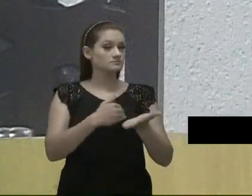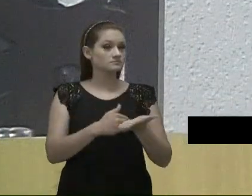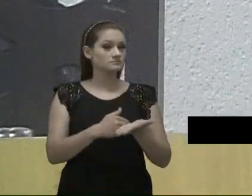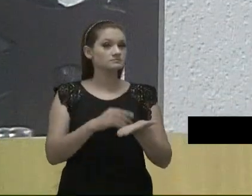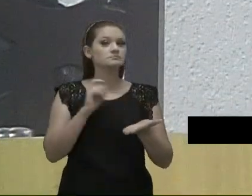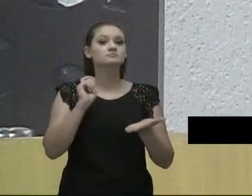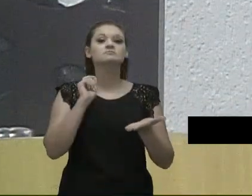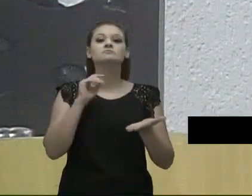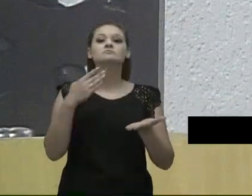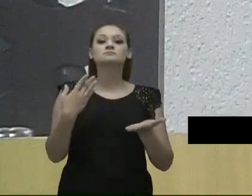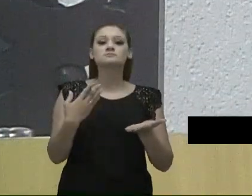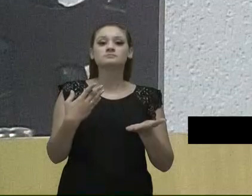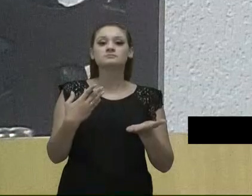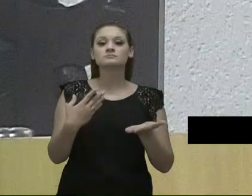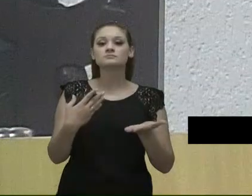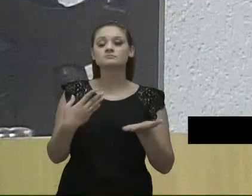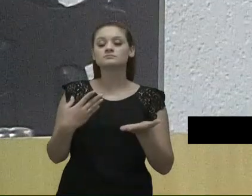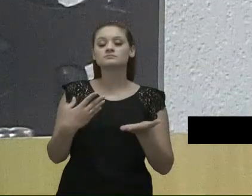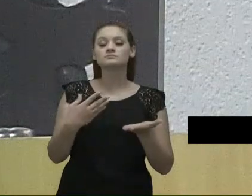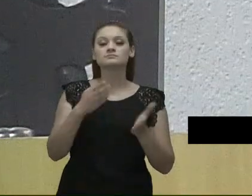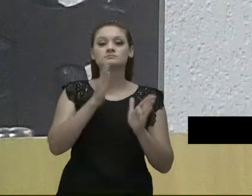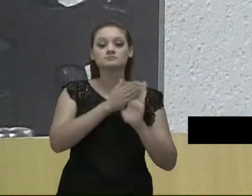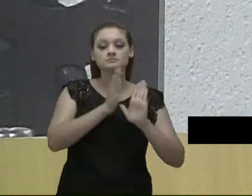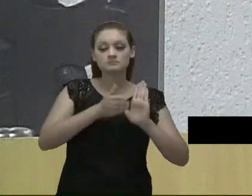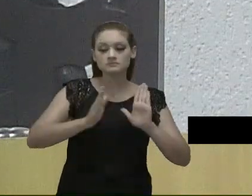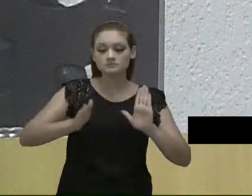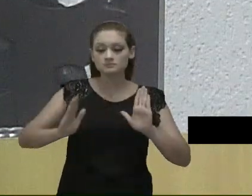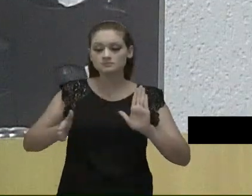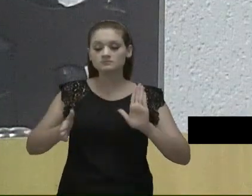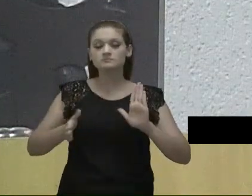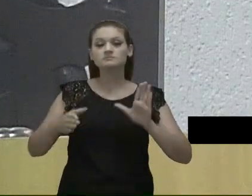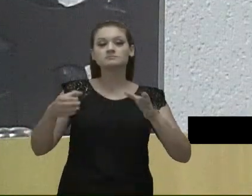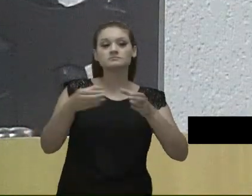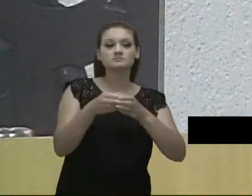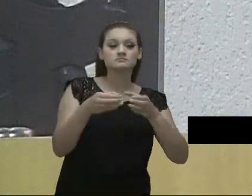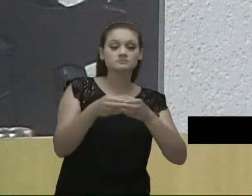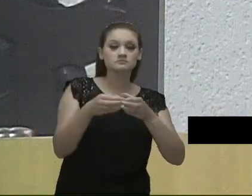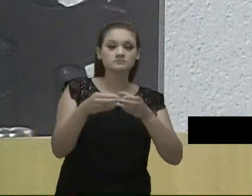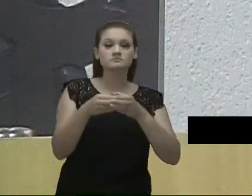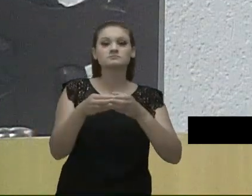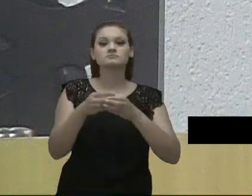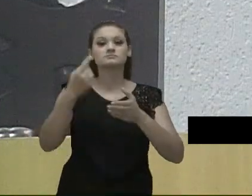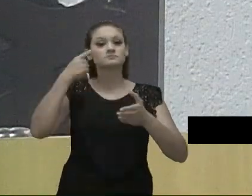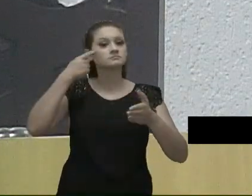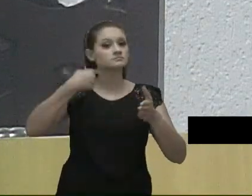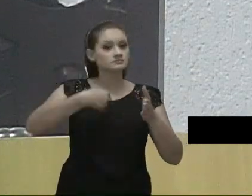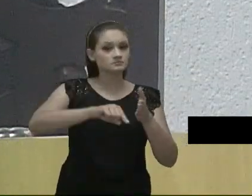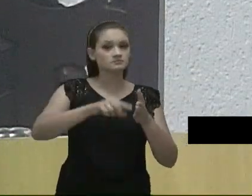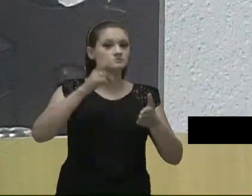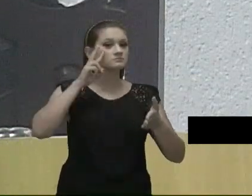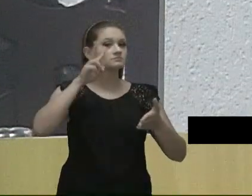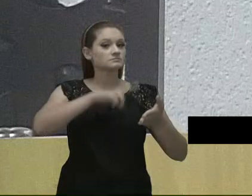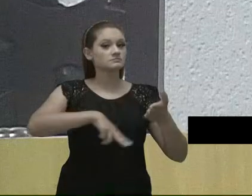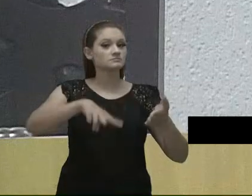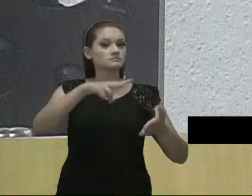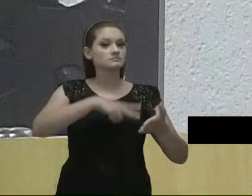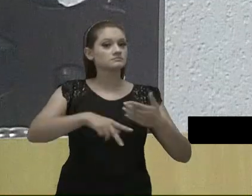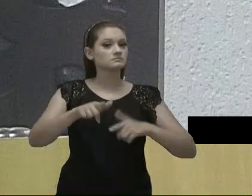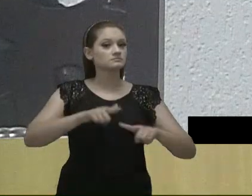Qual a periodicidade que a comissão passa pela unidade avaliando o